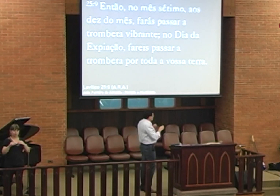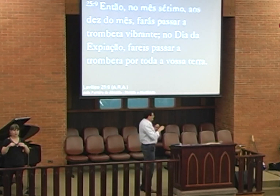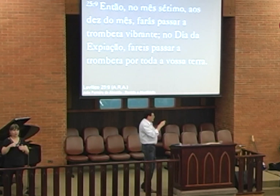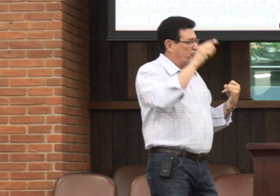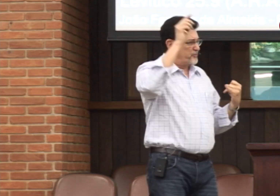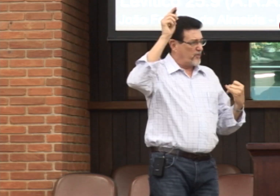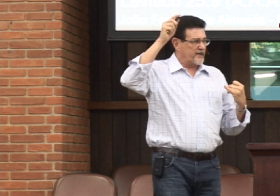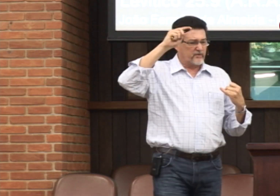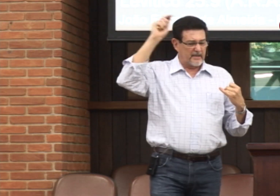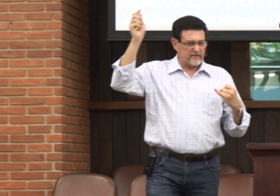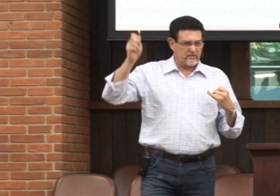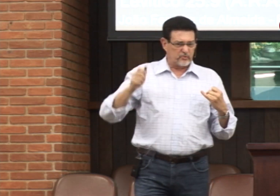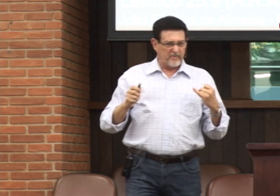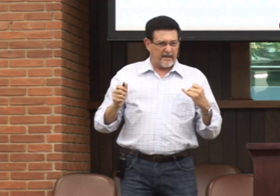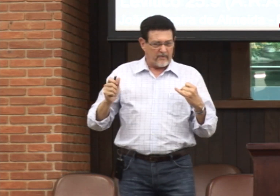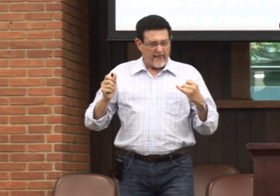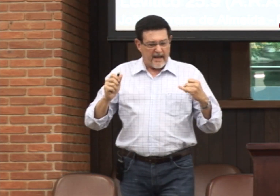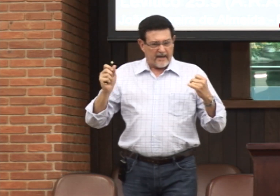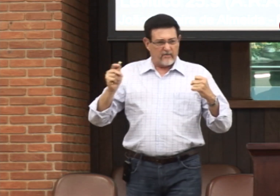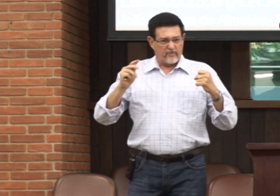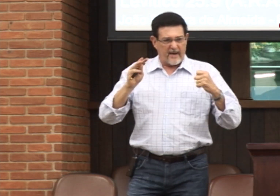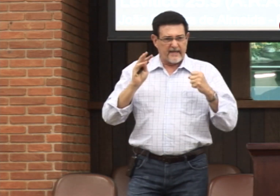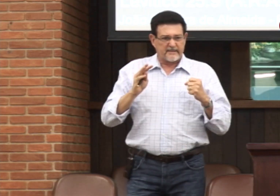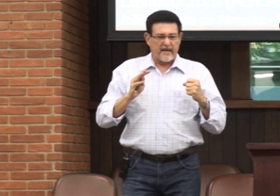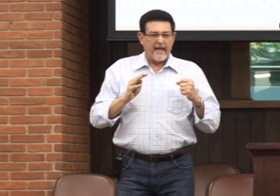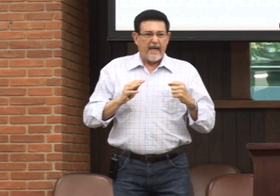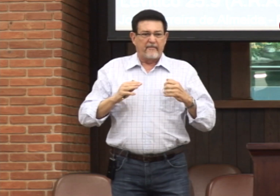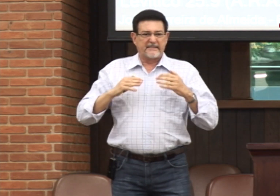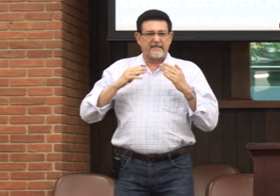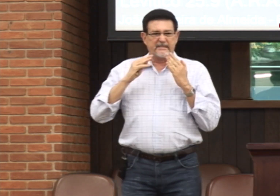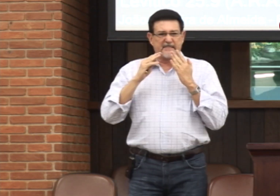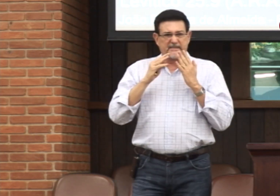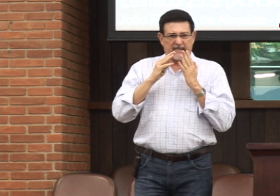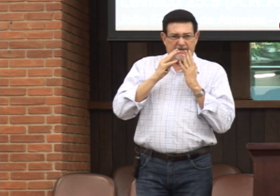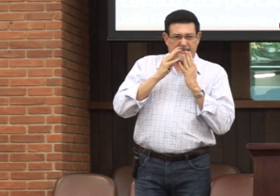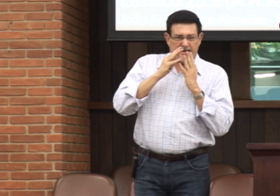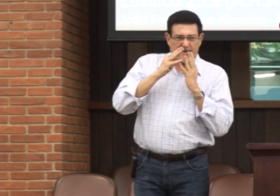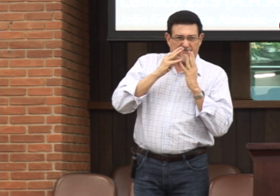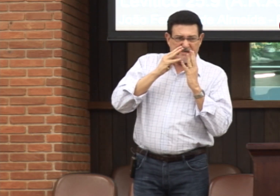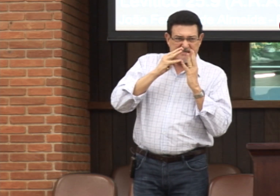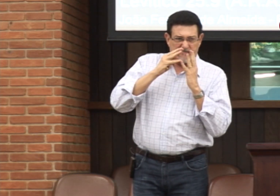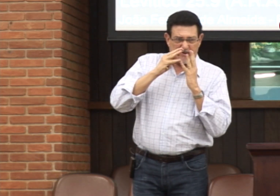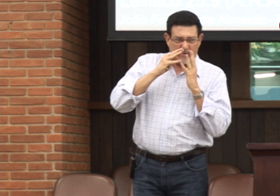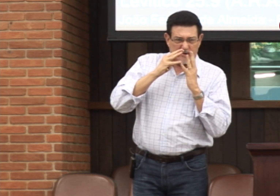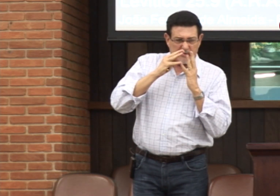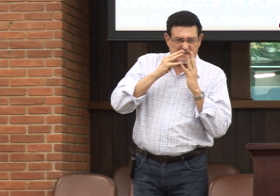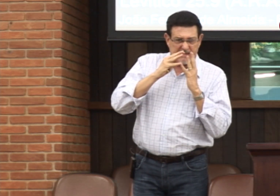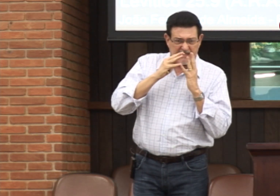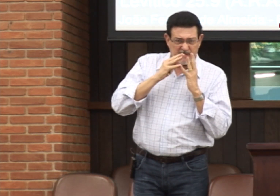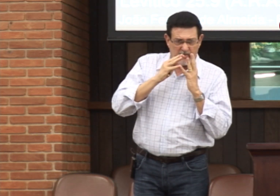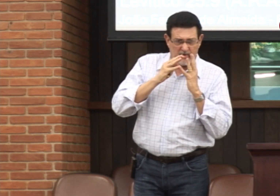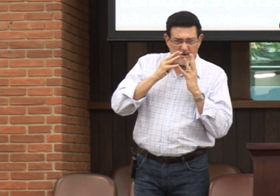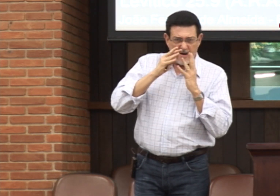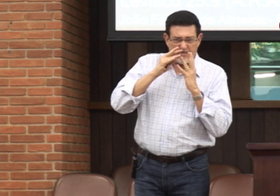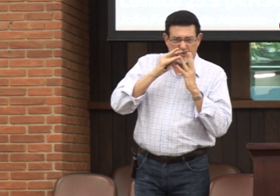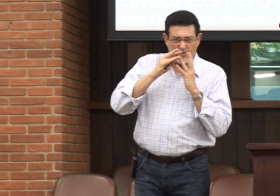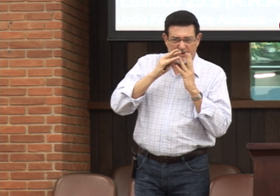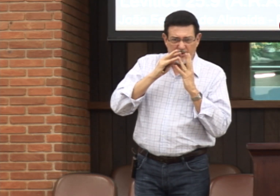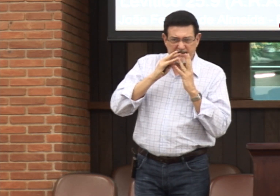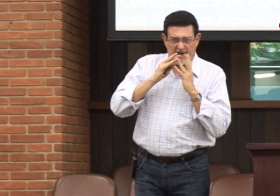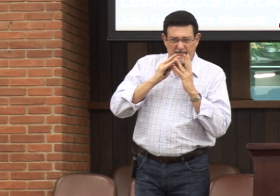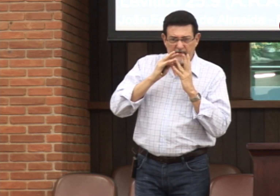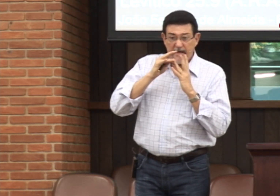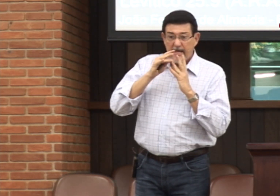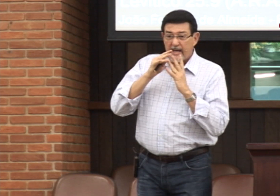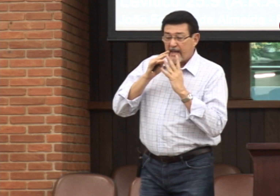está esse é para o ano do Jubileu não é isso mas ele diz assim vai ser para o ano sétimo para